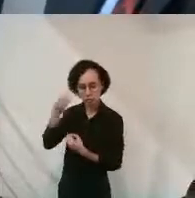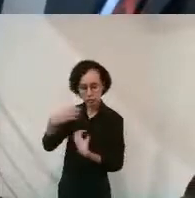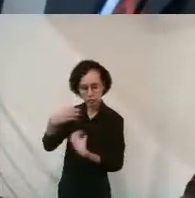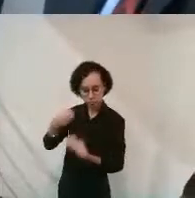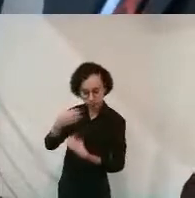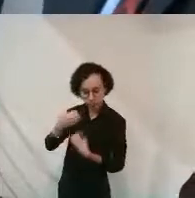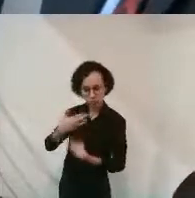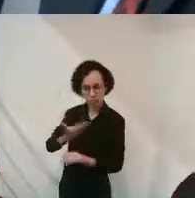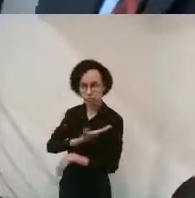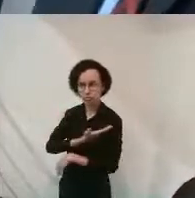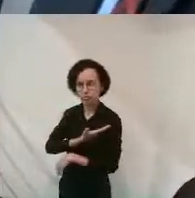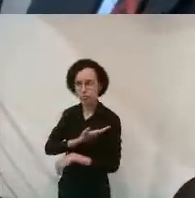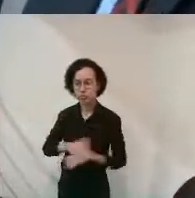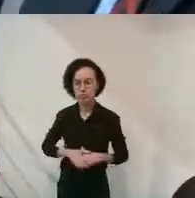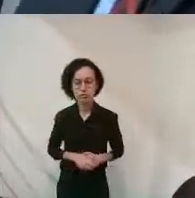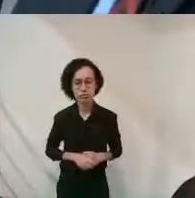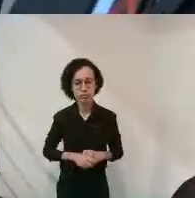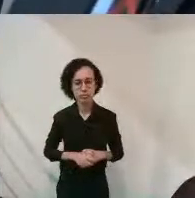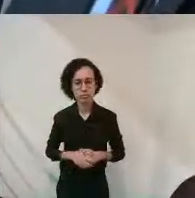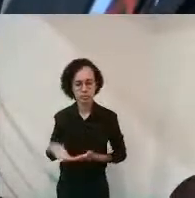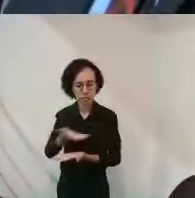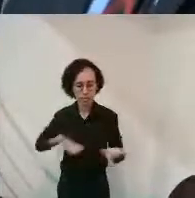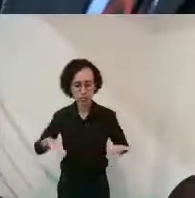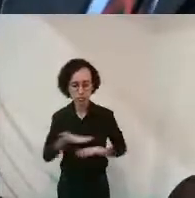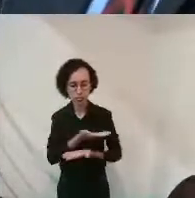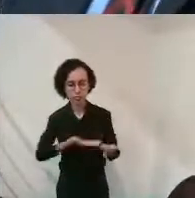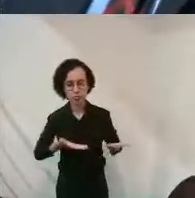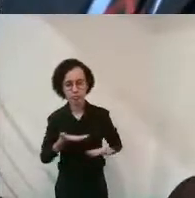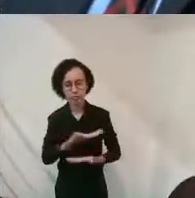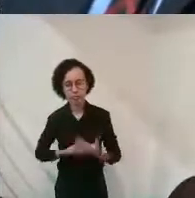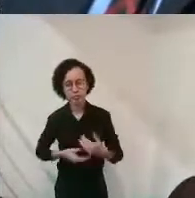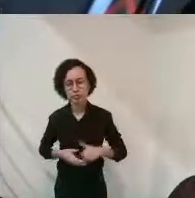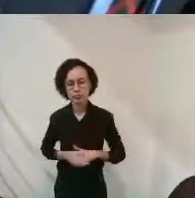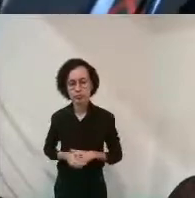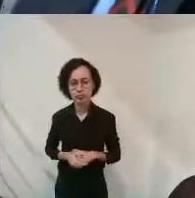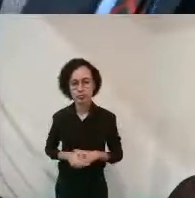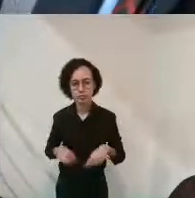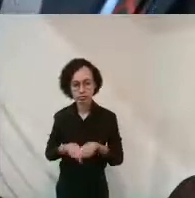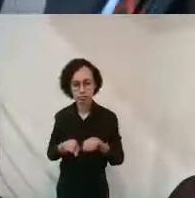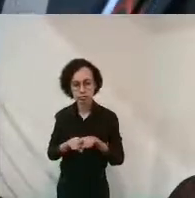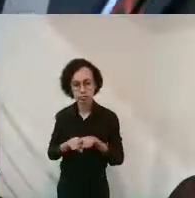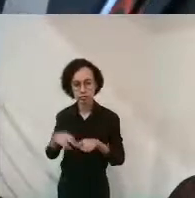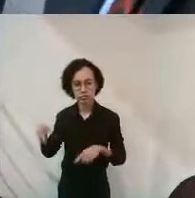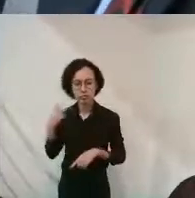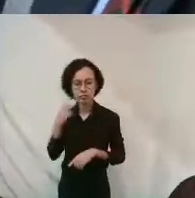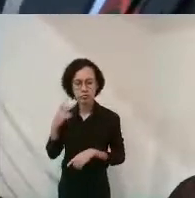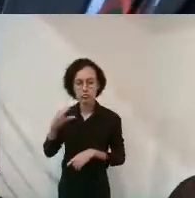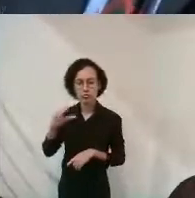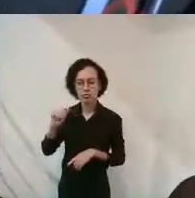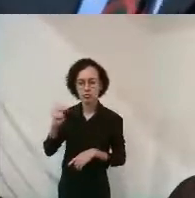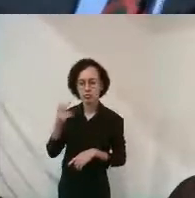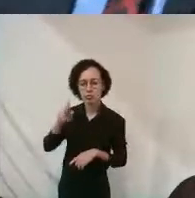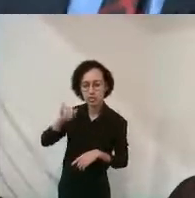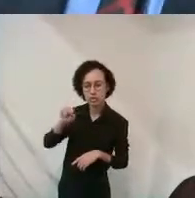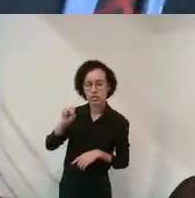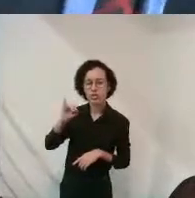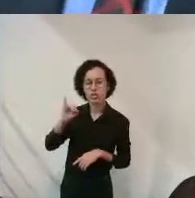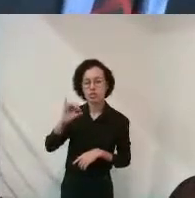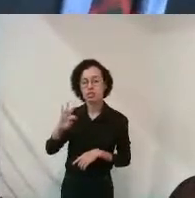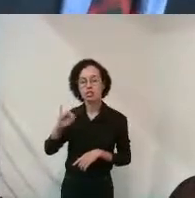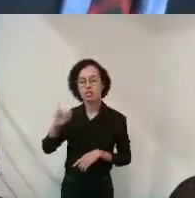pela amizade e pelas partilhas, né? Também a doutora Cristiane, uma honra também